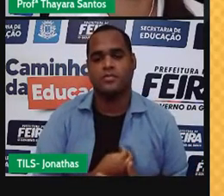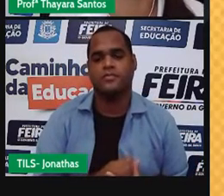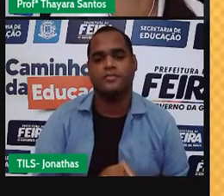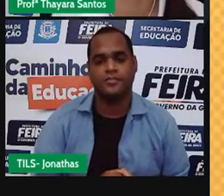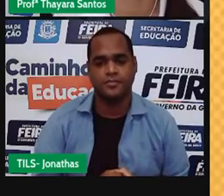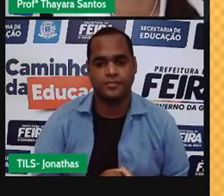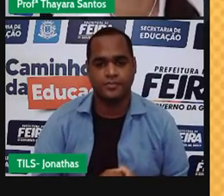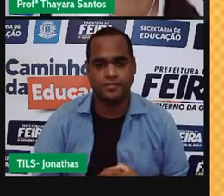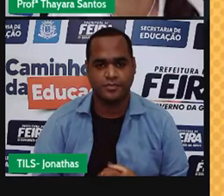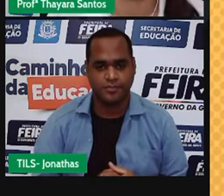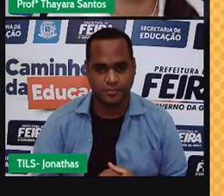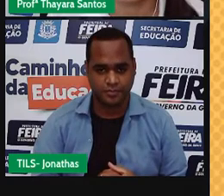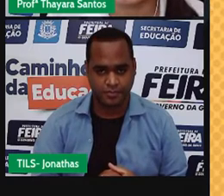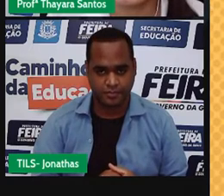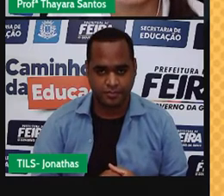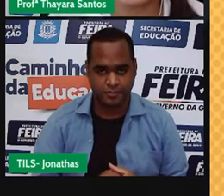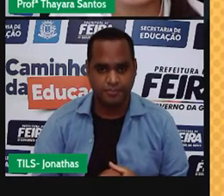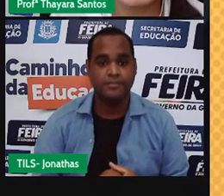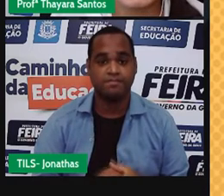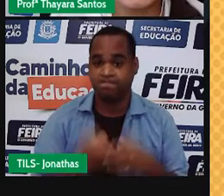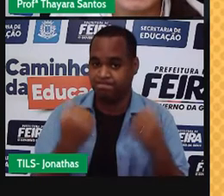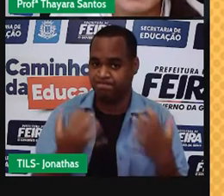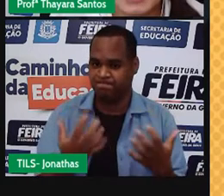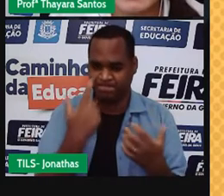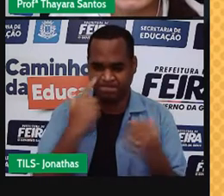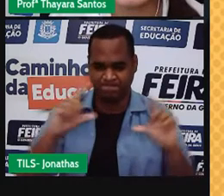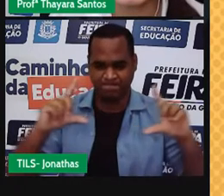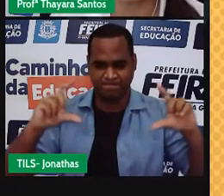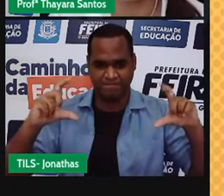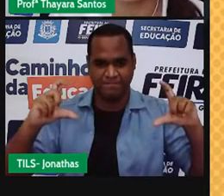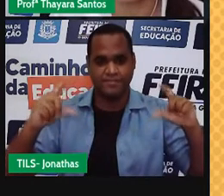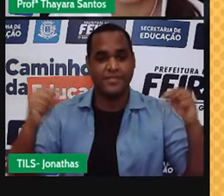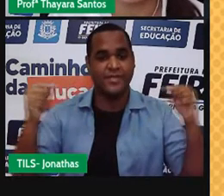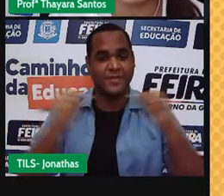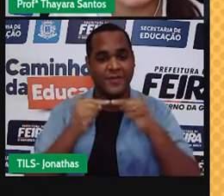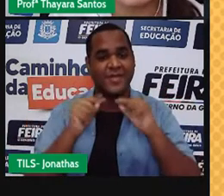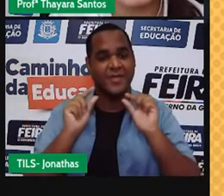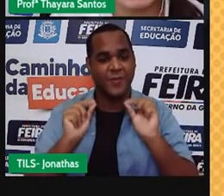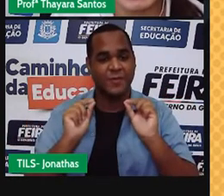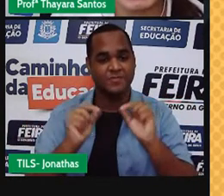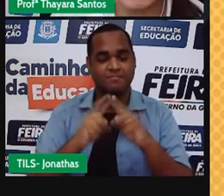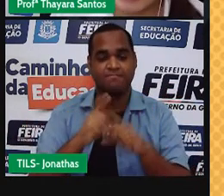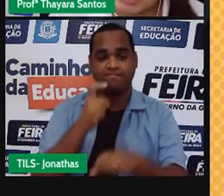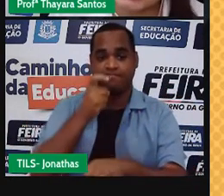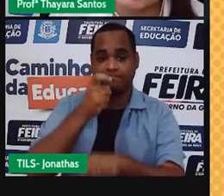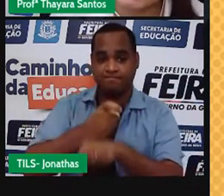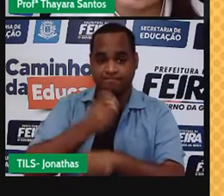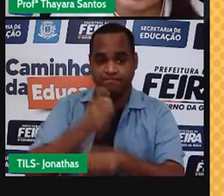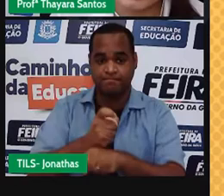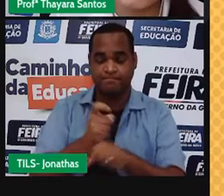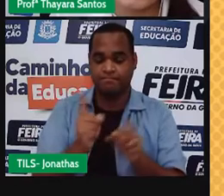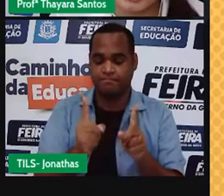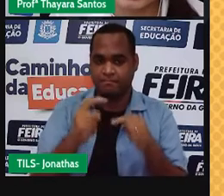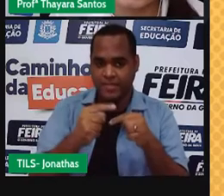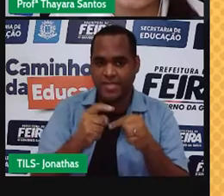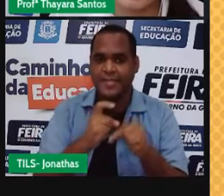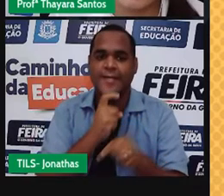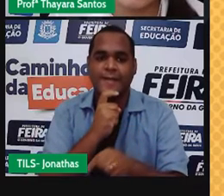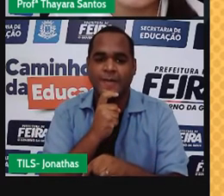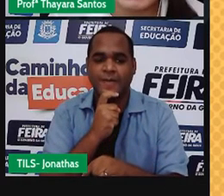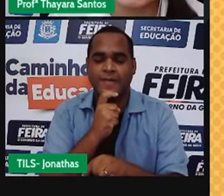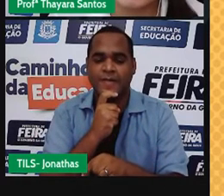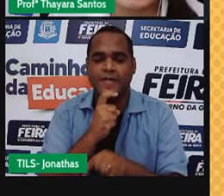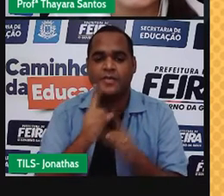Oi tá aqui uma imagem que eu trouxe para vocês pra sempre ficar isso a gente tem aqui uma matéria em estado